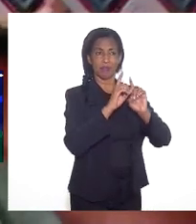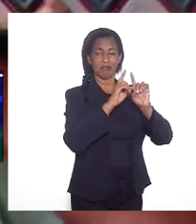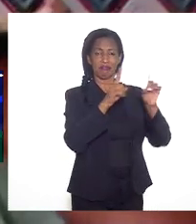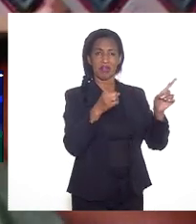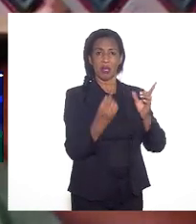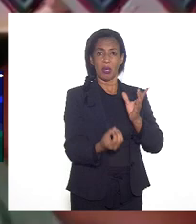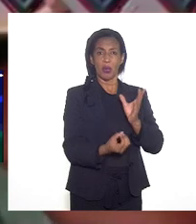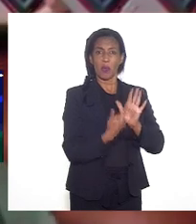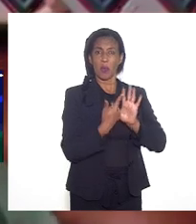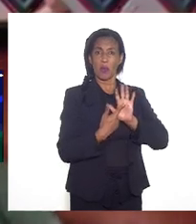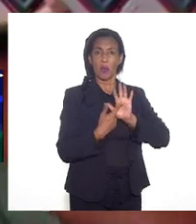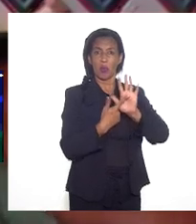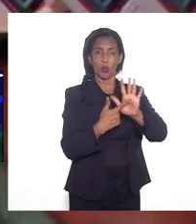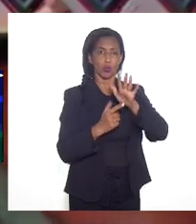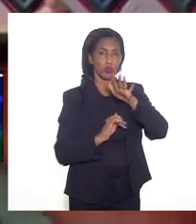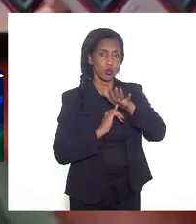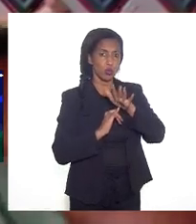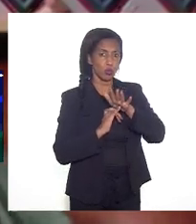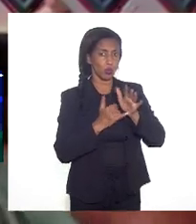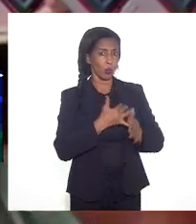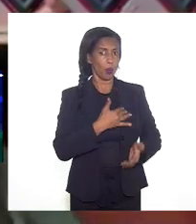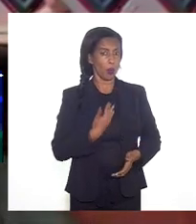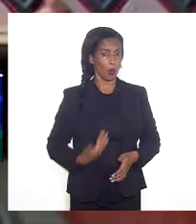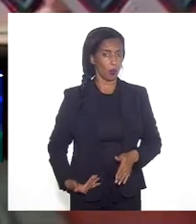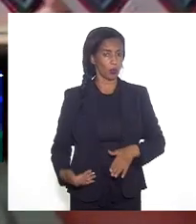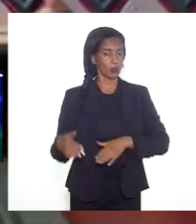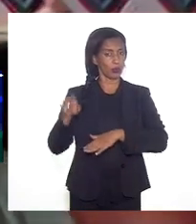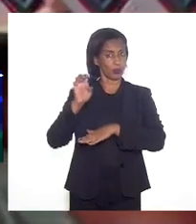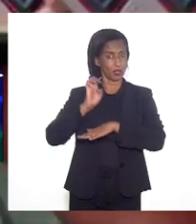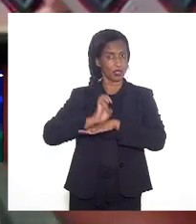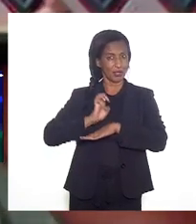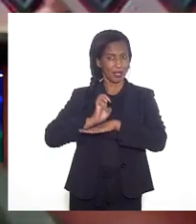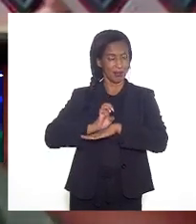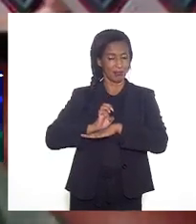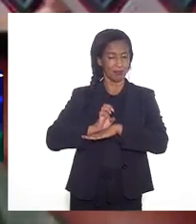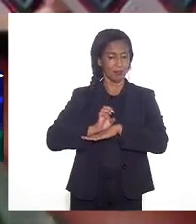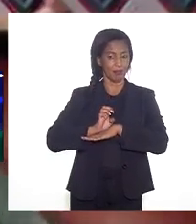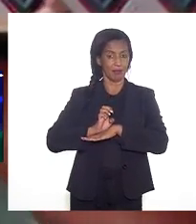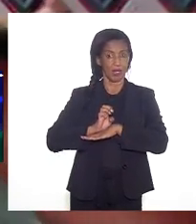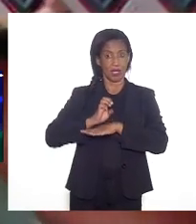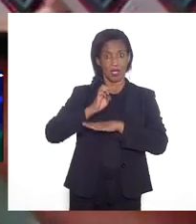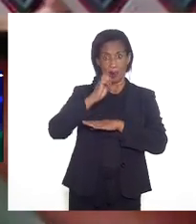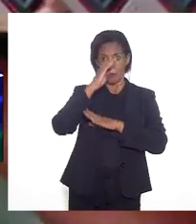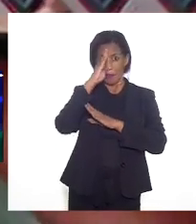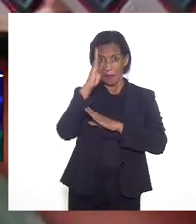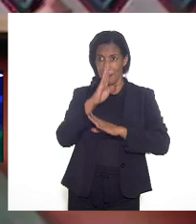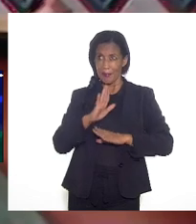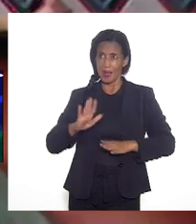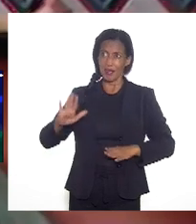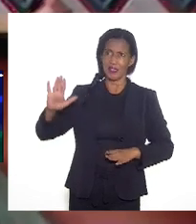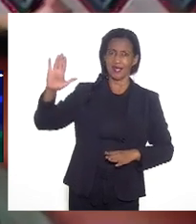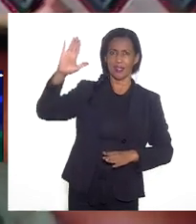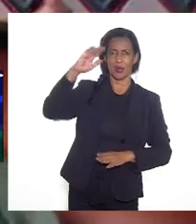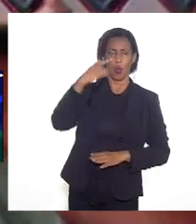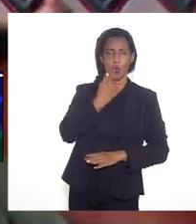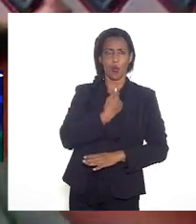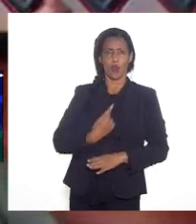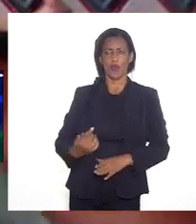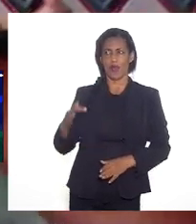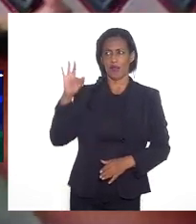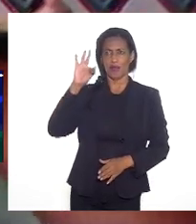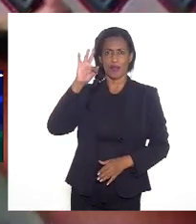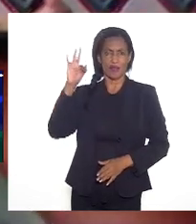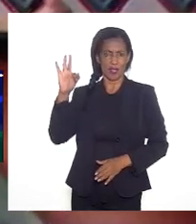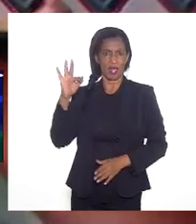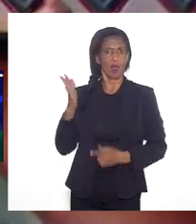em institutos públicos do Estado e do Brasil, do governo federal, dão conta